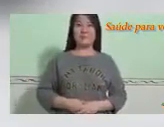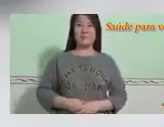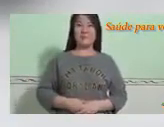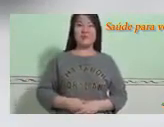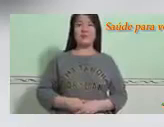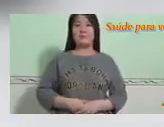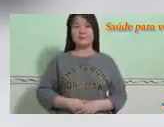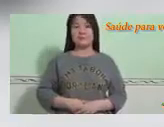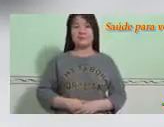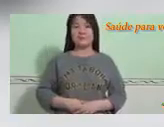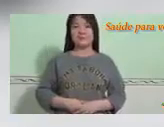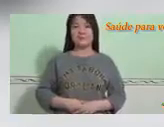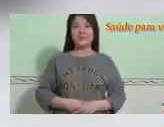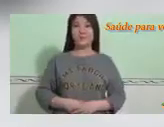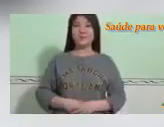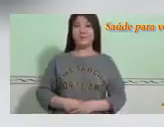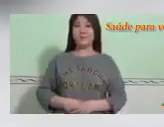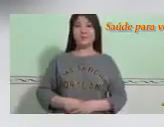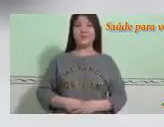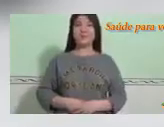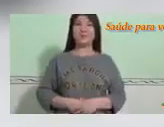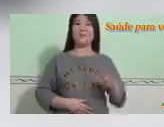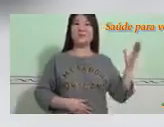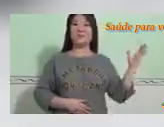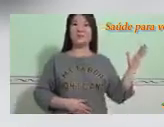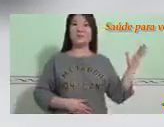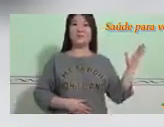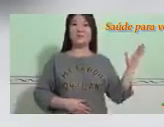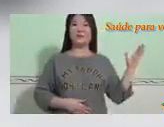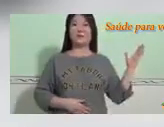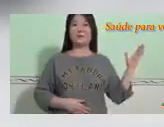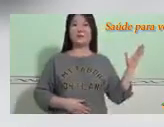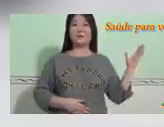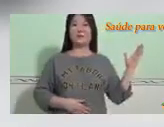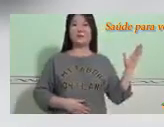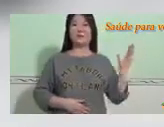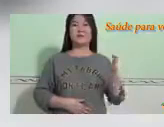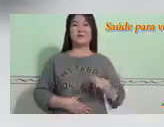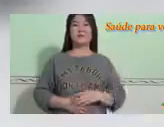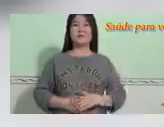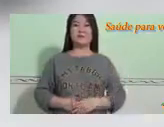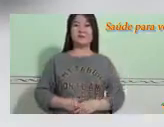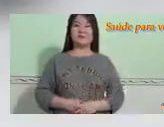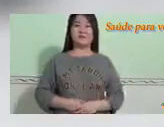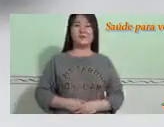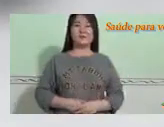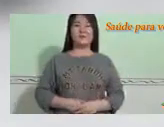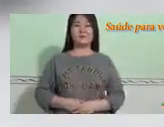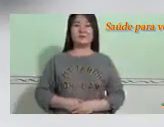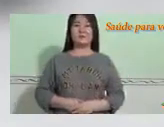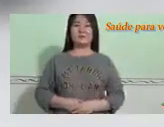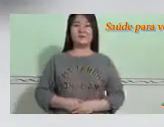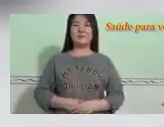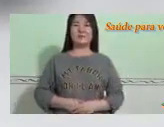A acento grave M E D I D A Q U E S T E D I S T, o acento agudo R B I O E V O L U I A P E